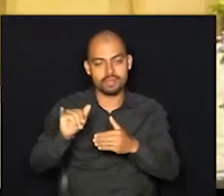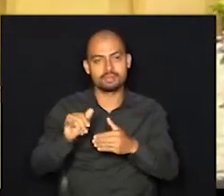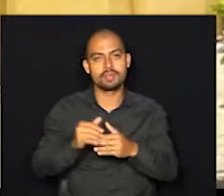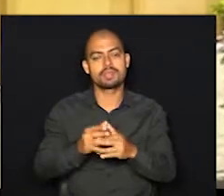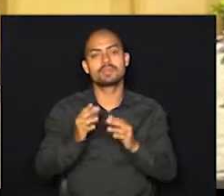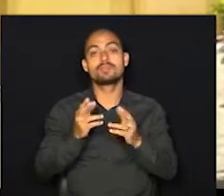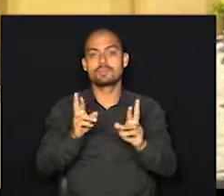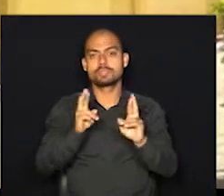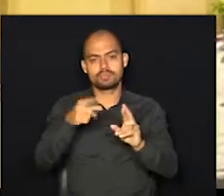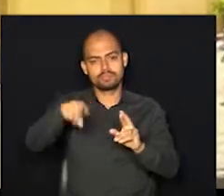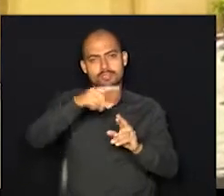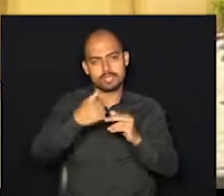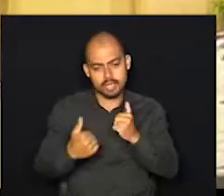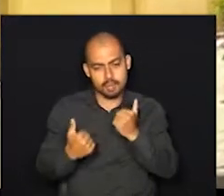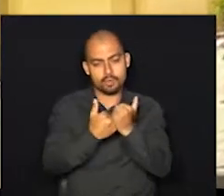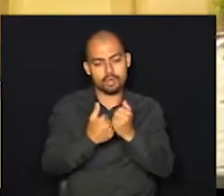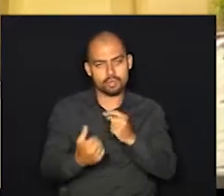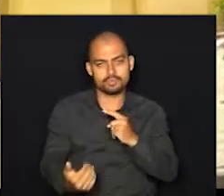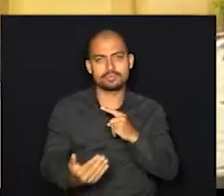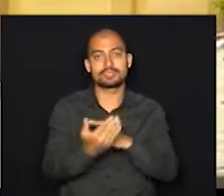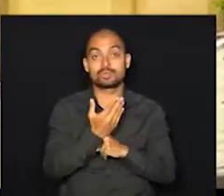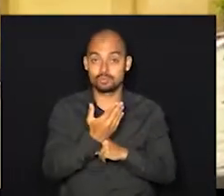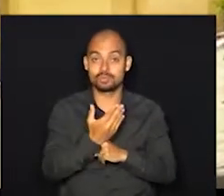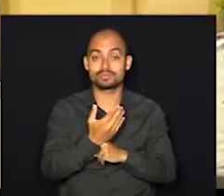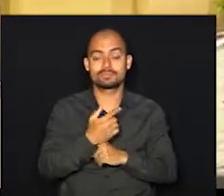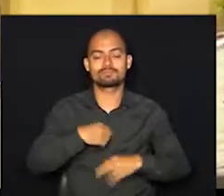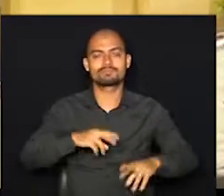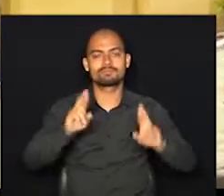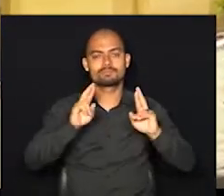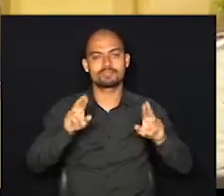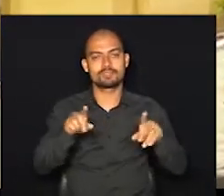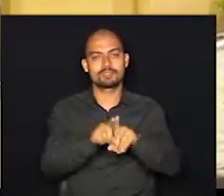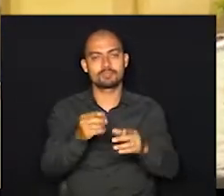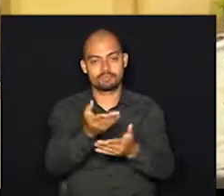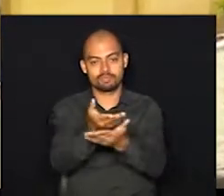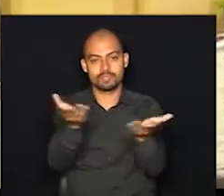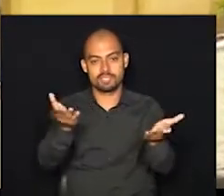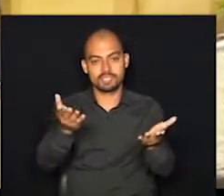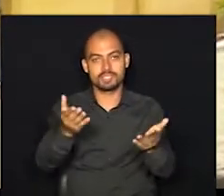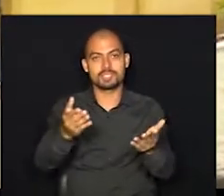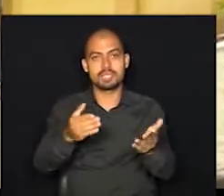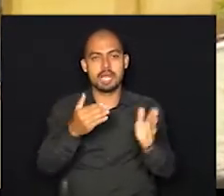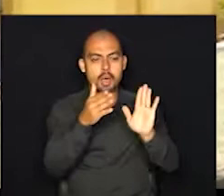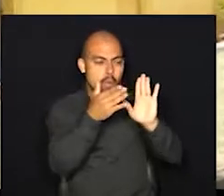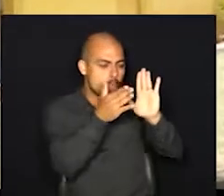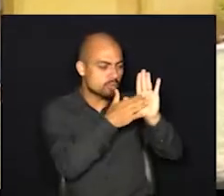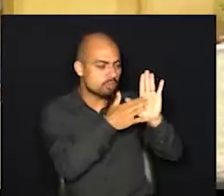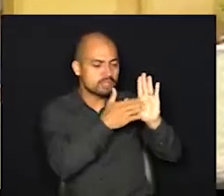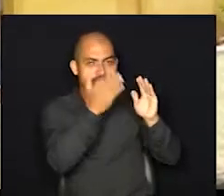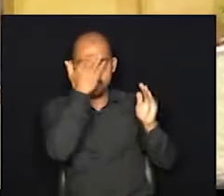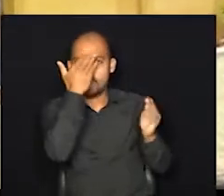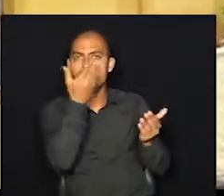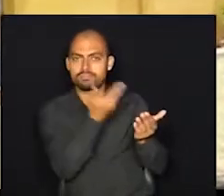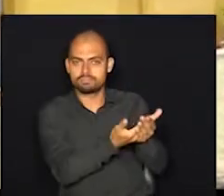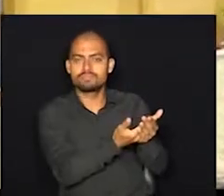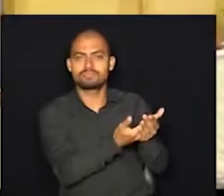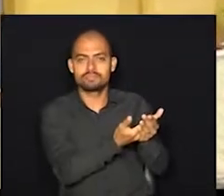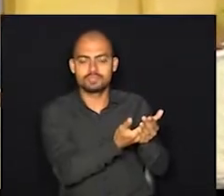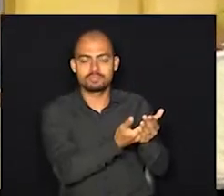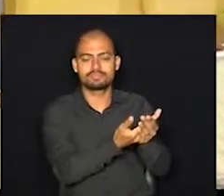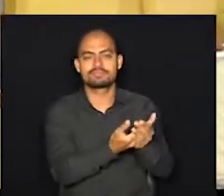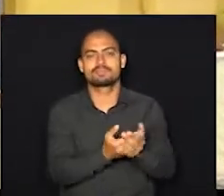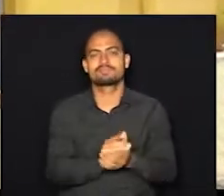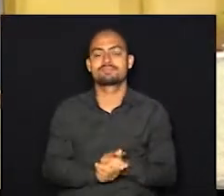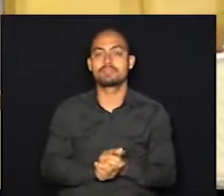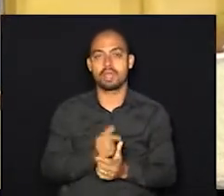virão. E eu conto com você, conto com seu apoio, conto com a sua ajuda. Eu espero que você realmente possa confiar naquilo que nós nos